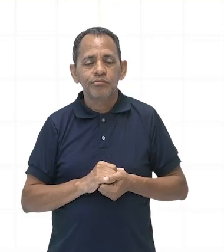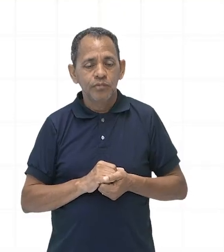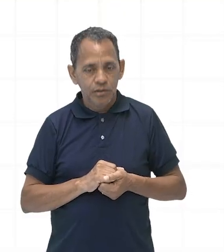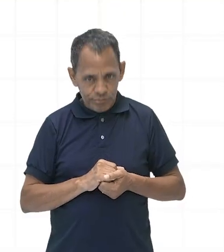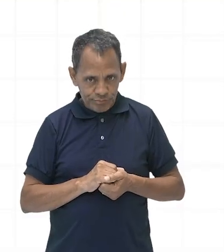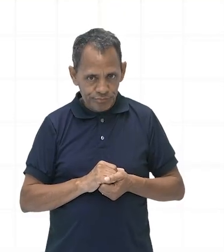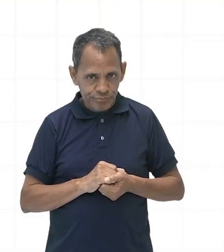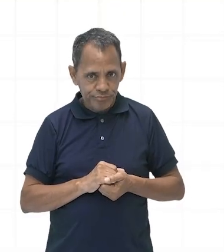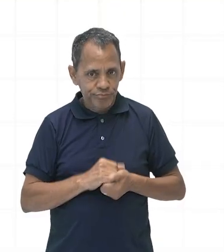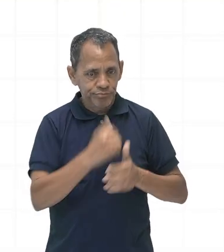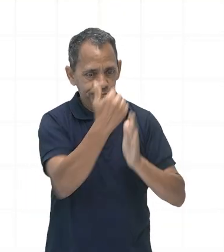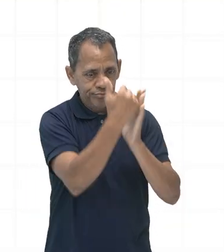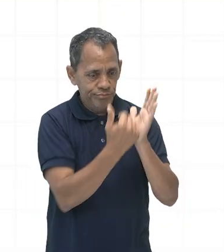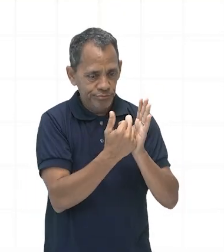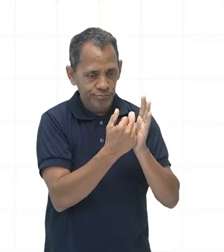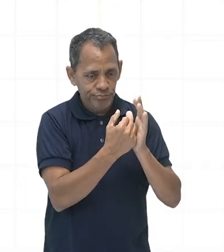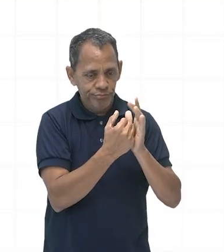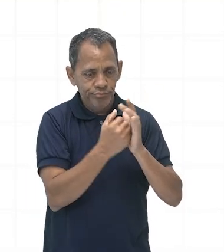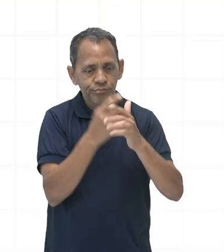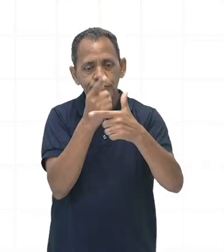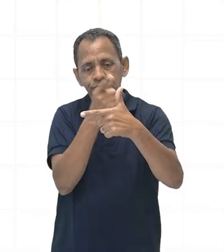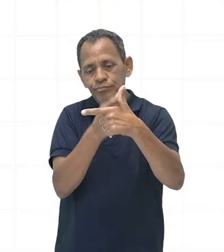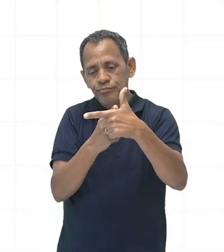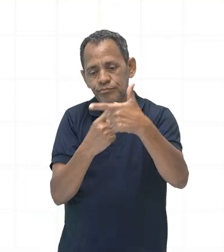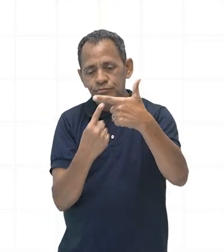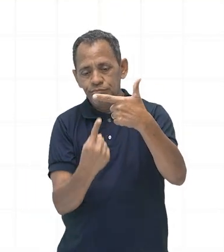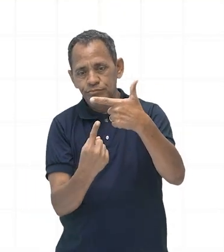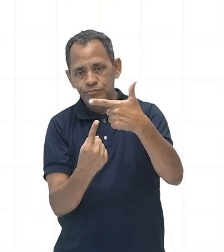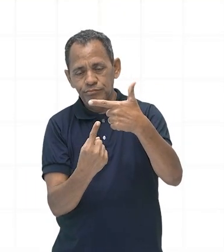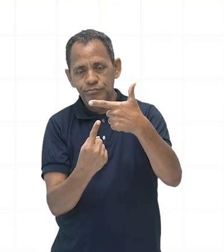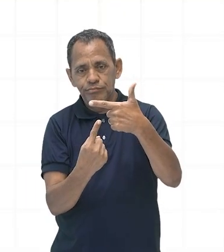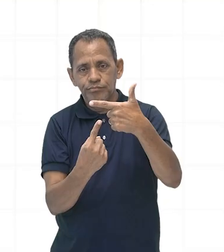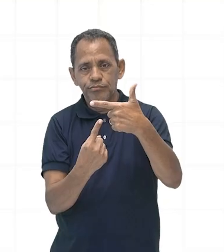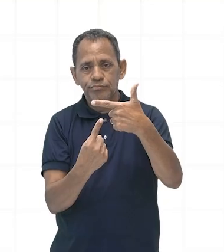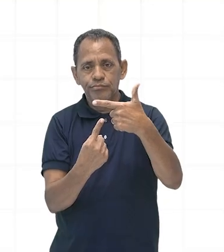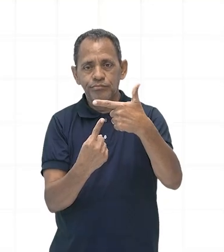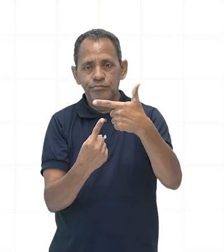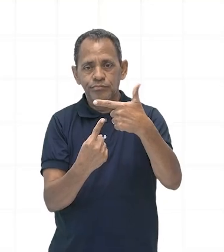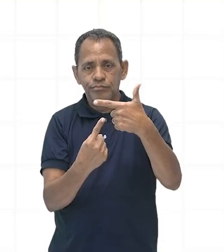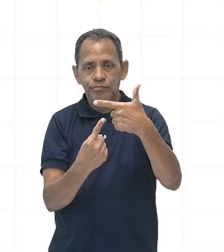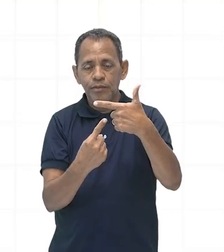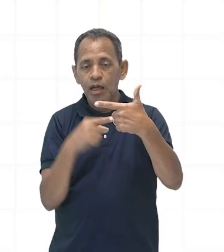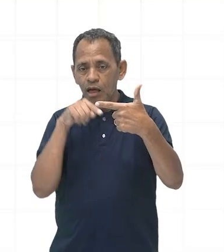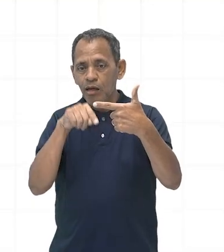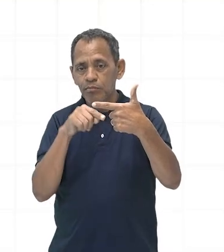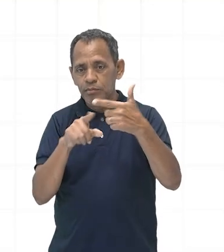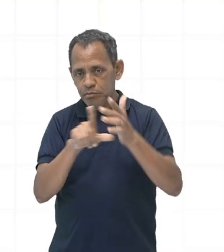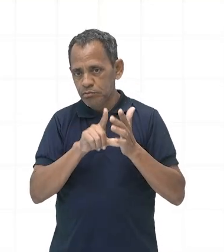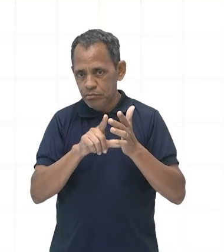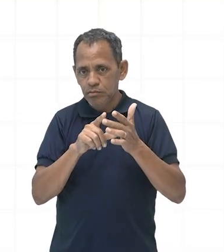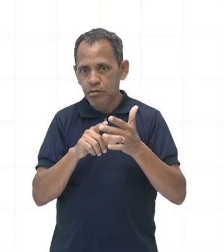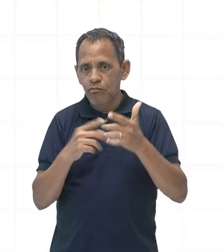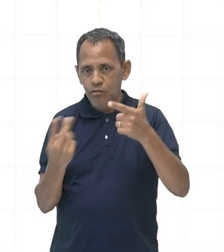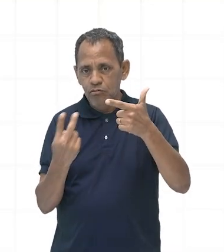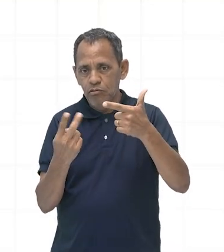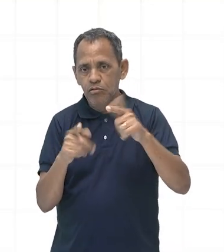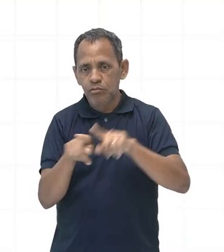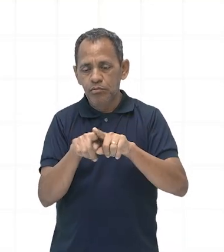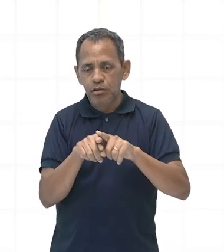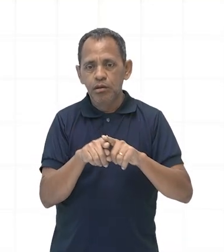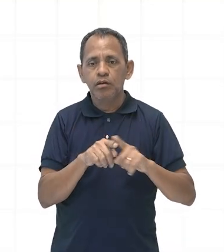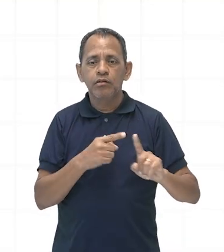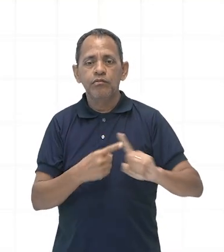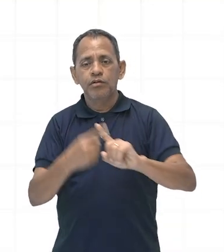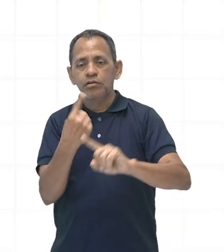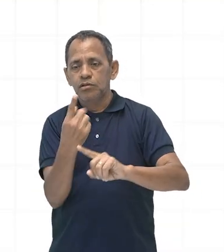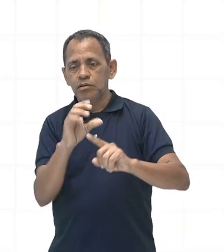o desconto dividido pelo preço original vezes 100. Então, vai ser o desconto